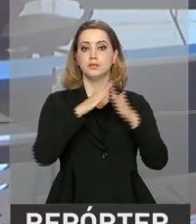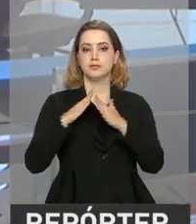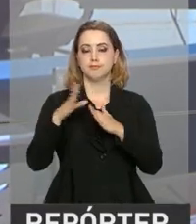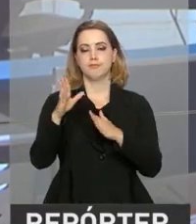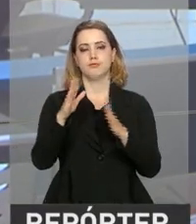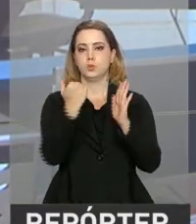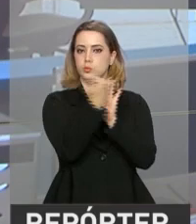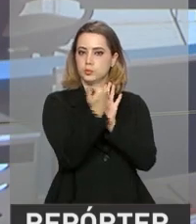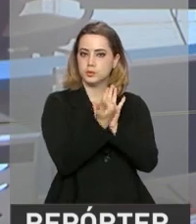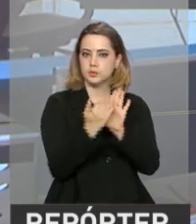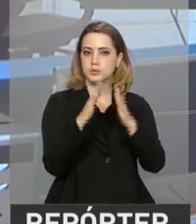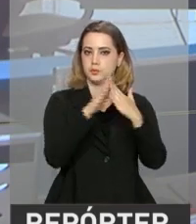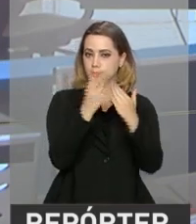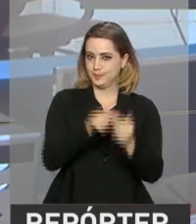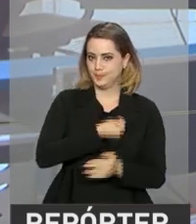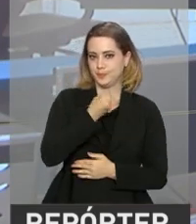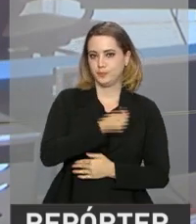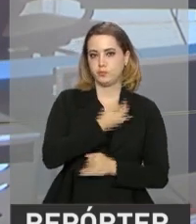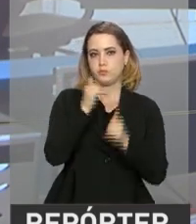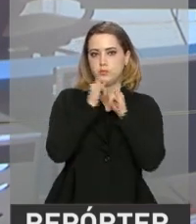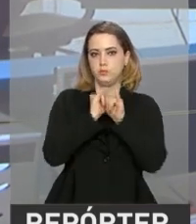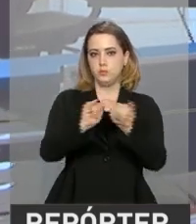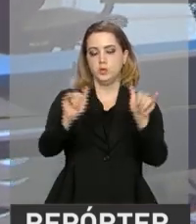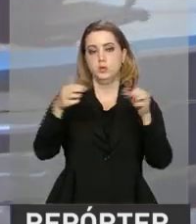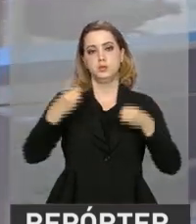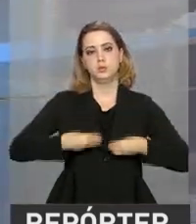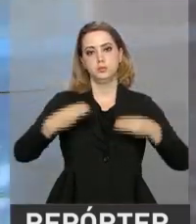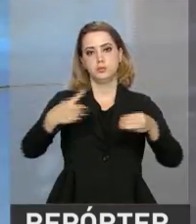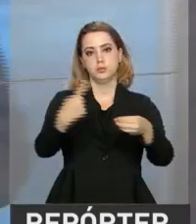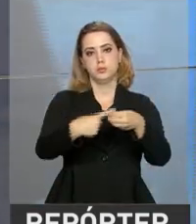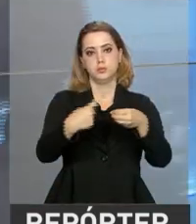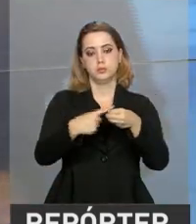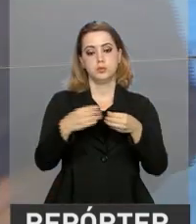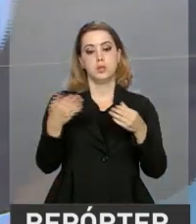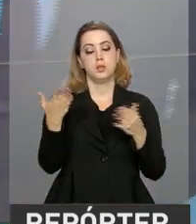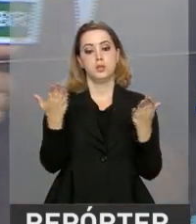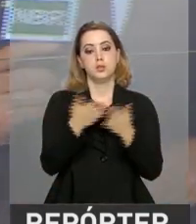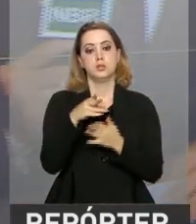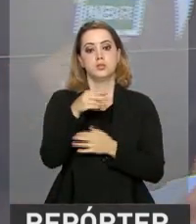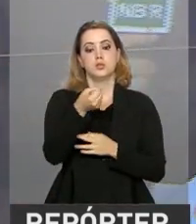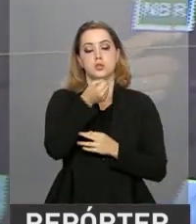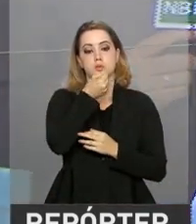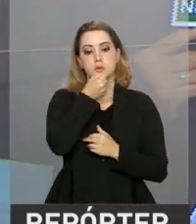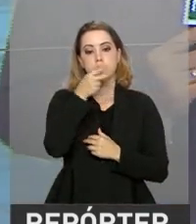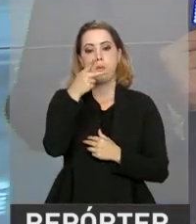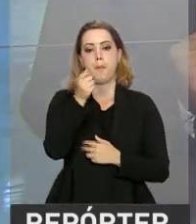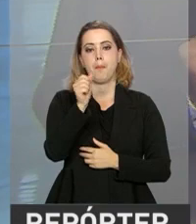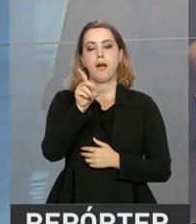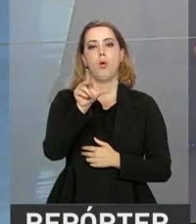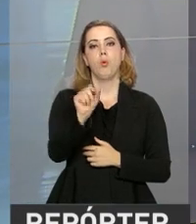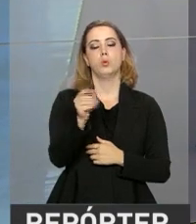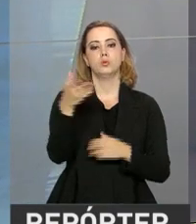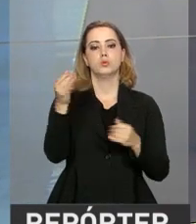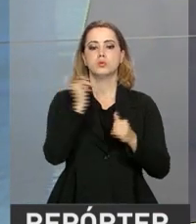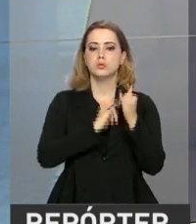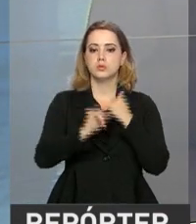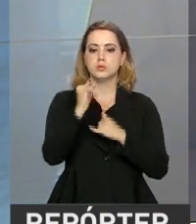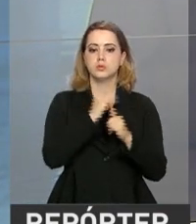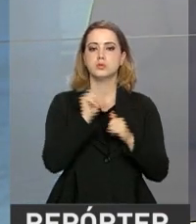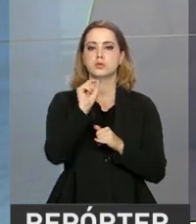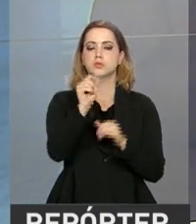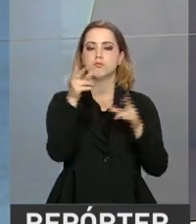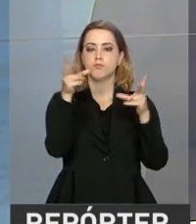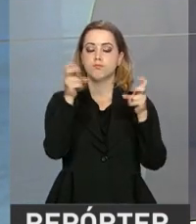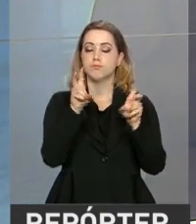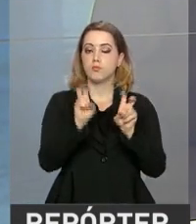Minha Vida o anúncio foi feito pelo Ministério das cidades a gente vai conversar com o repórter Paulo lávia que tem mais informações sobre este assunto